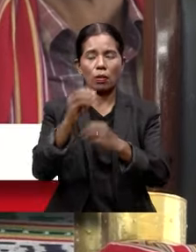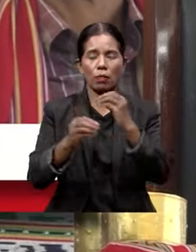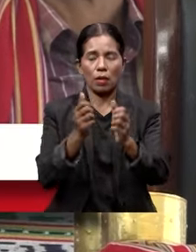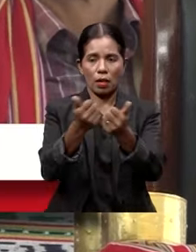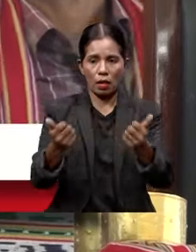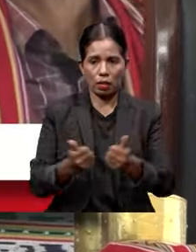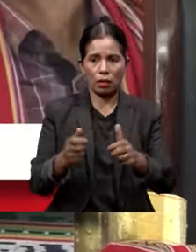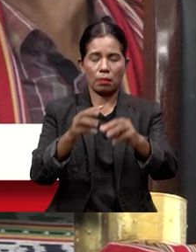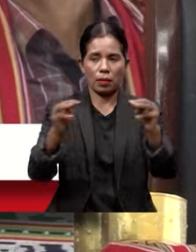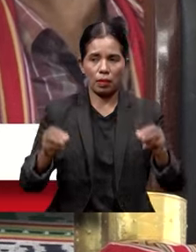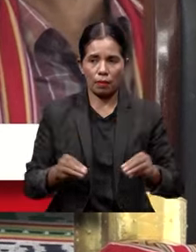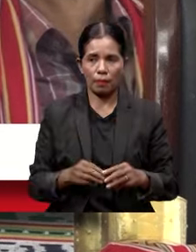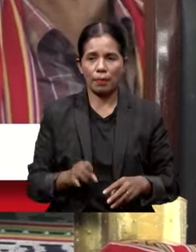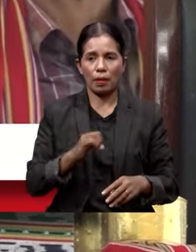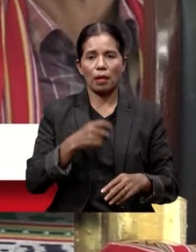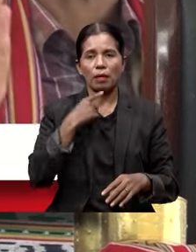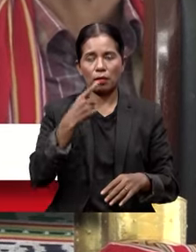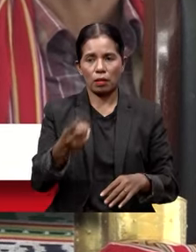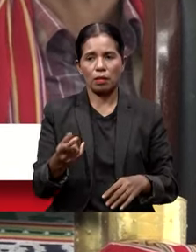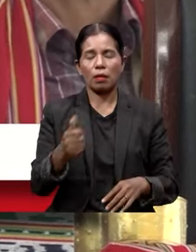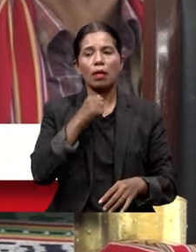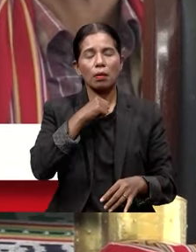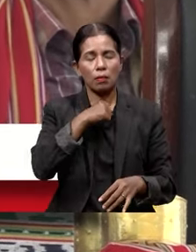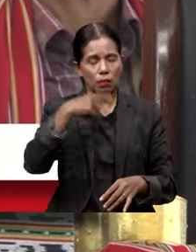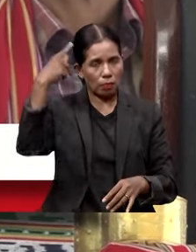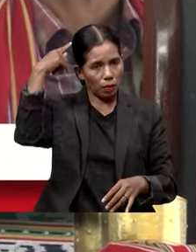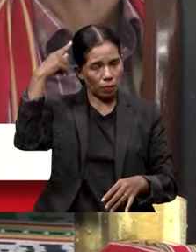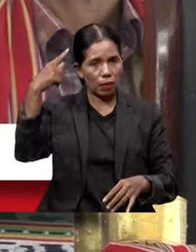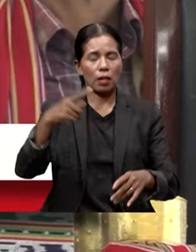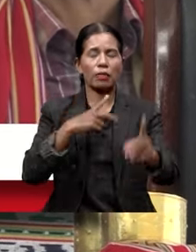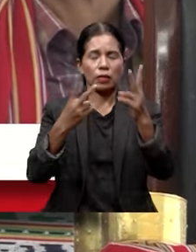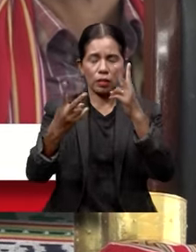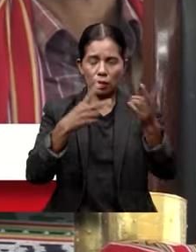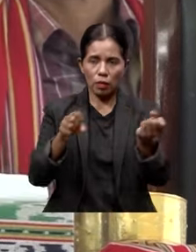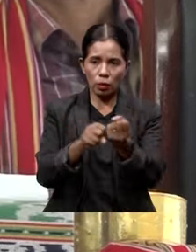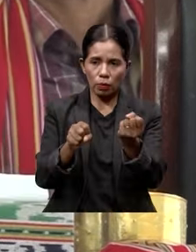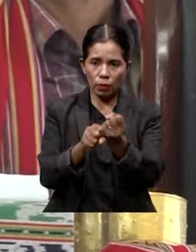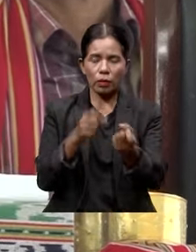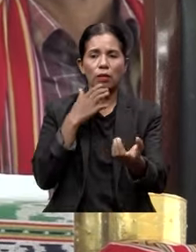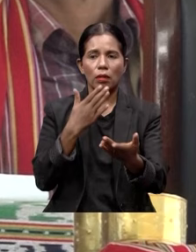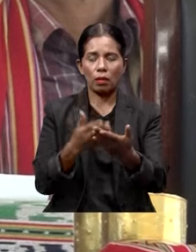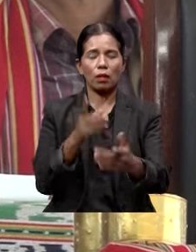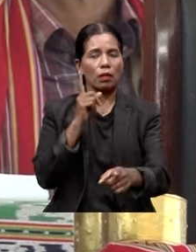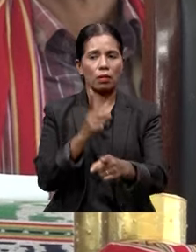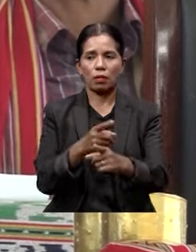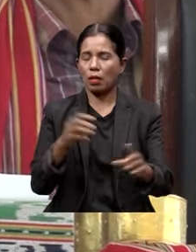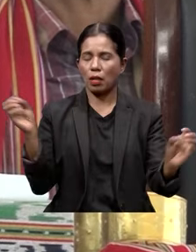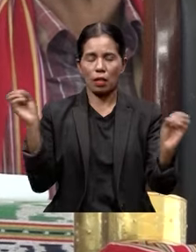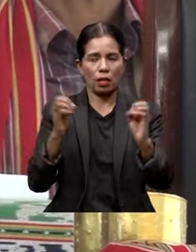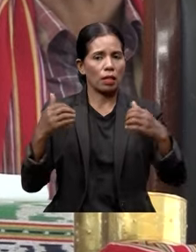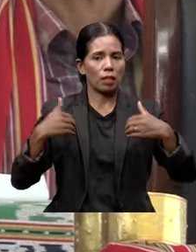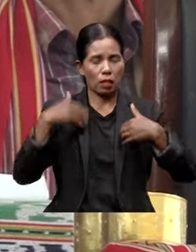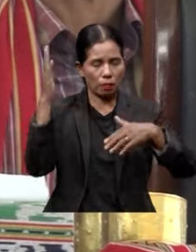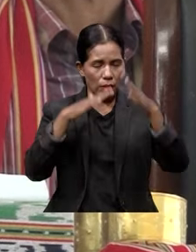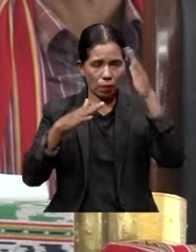Autente. Arte marcial será amo Papa ne visita, mas contribui diaglos. Daí ali o problema